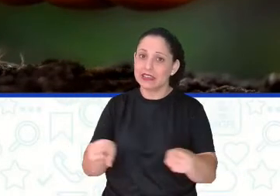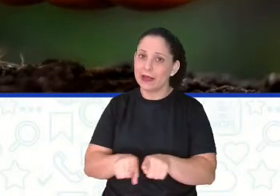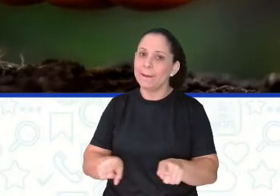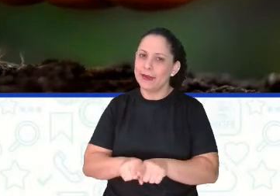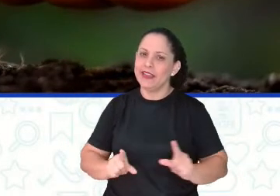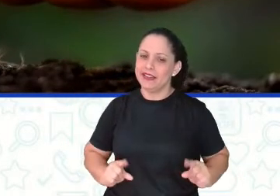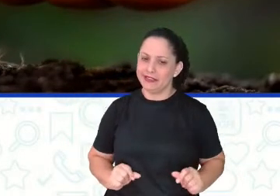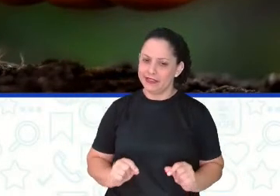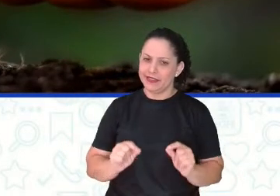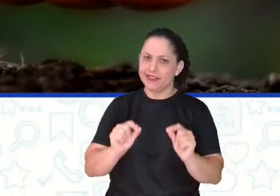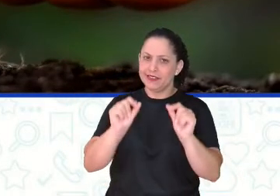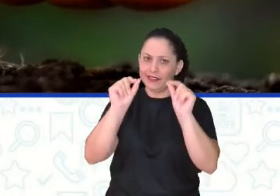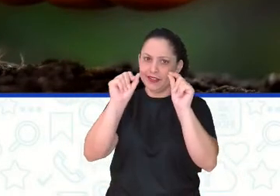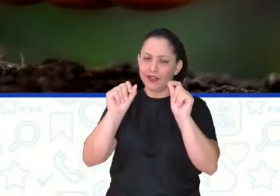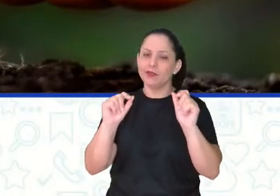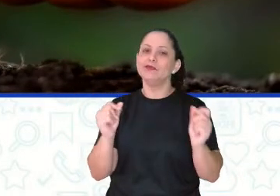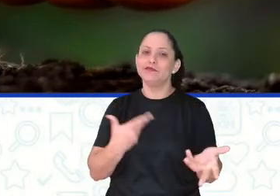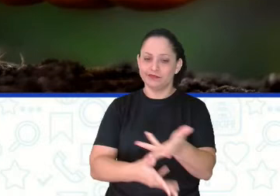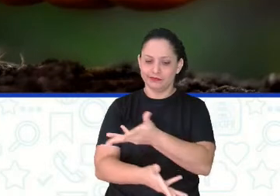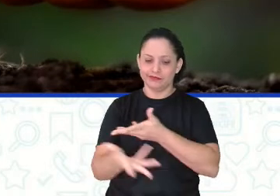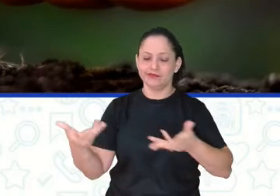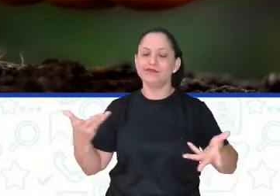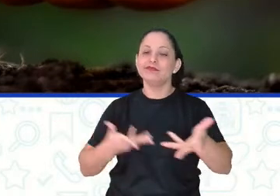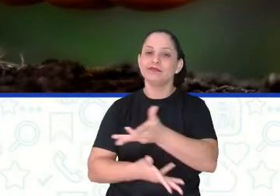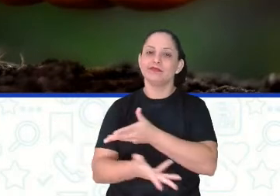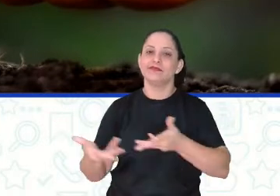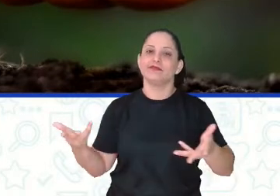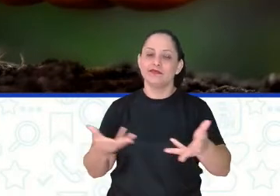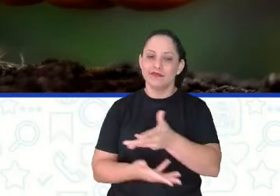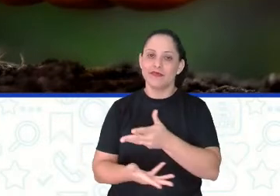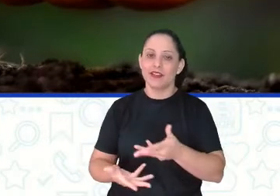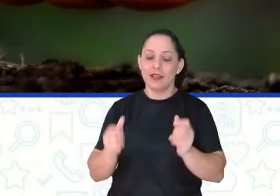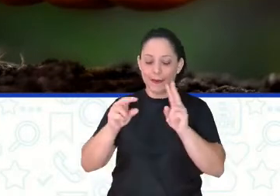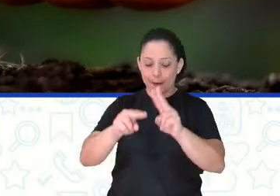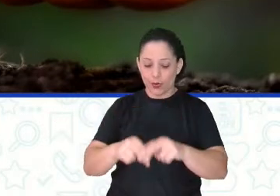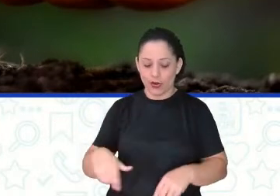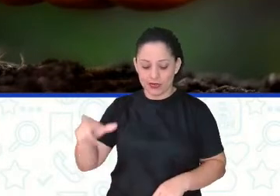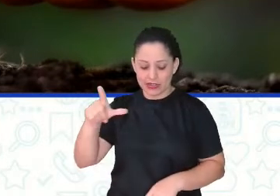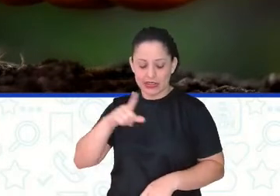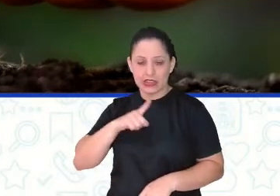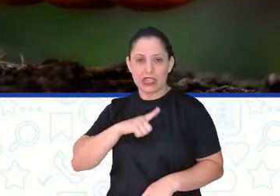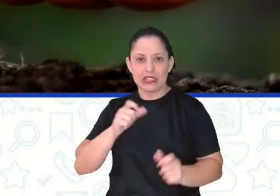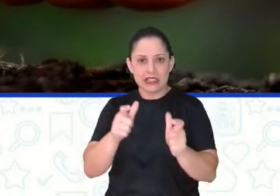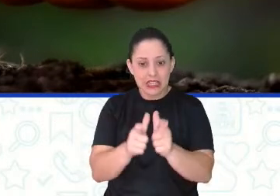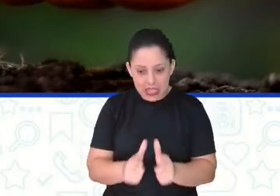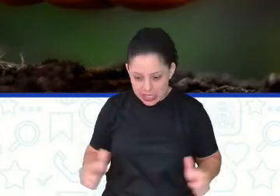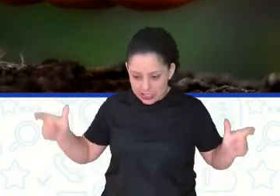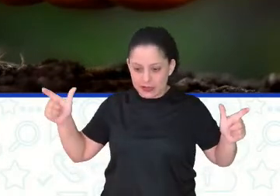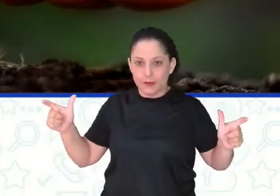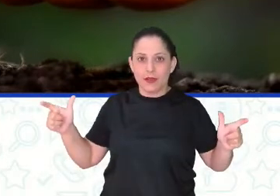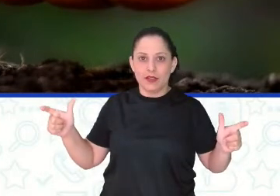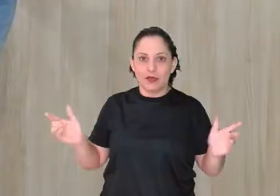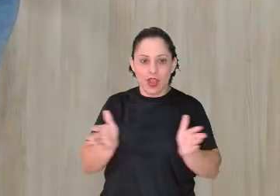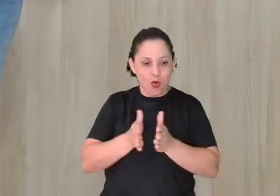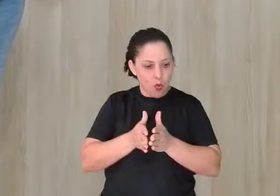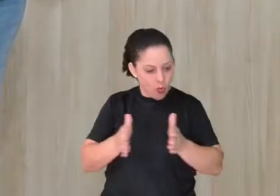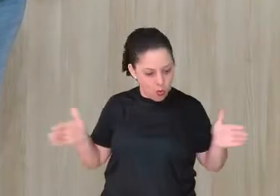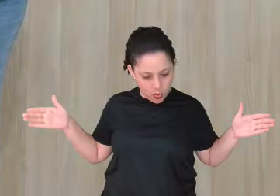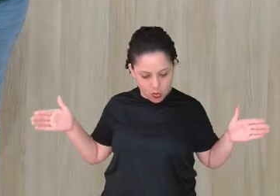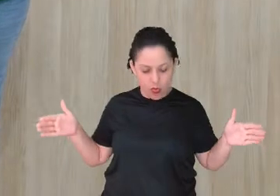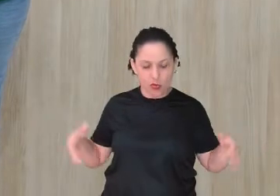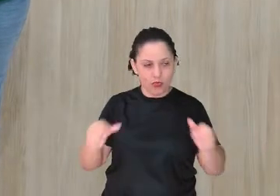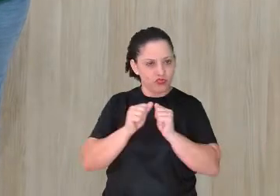financeira também, econômica e associada, né? Para que haja esse crescimento de todos